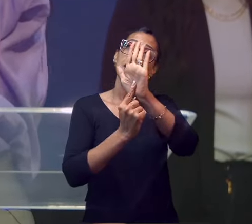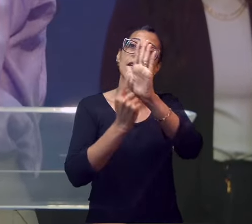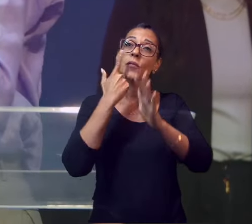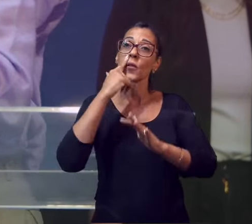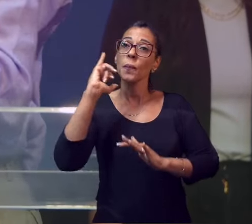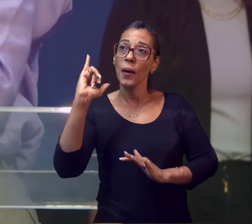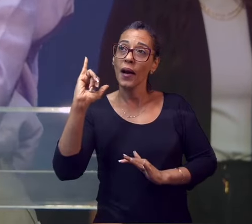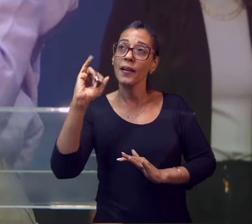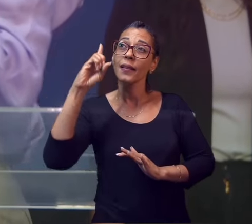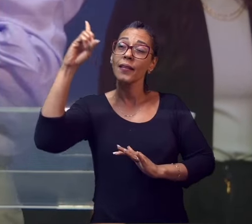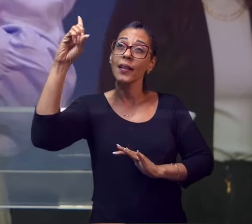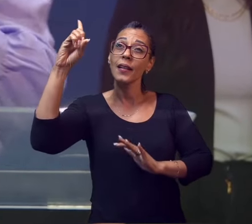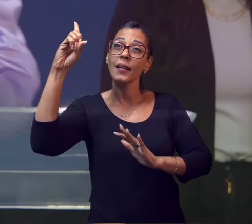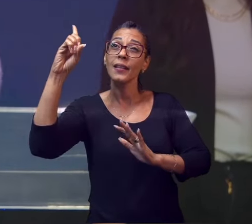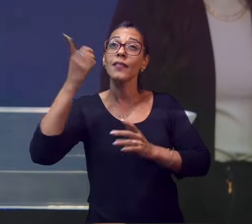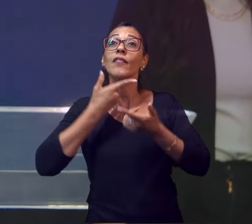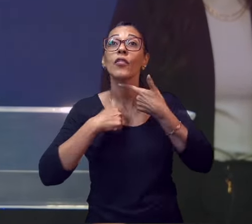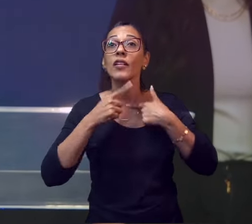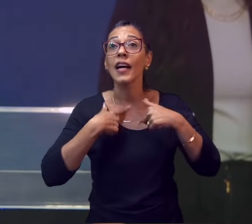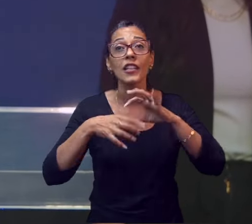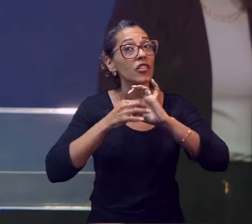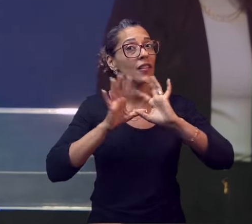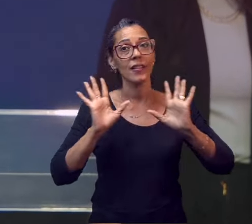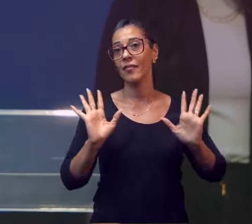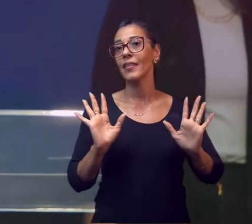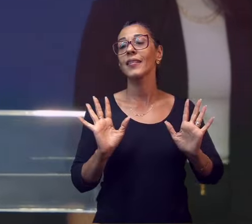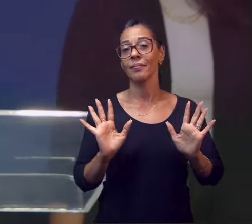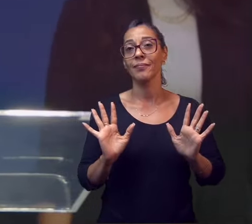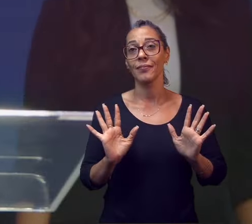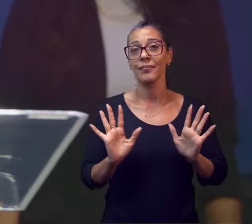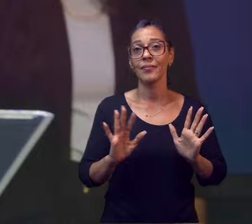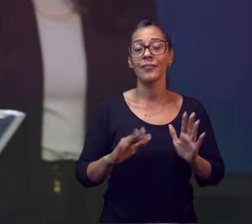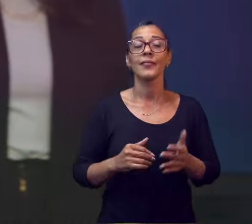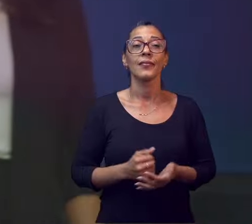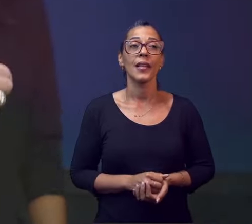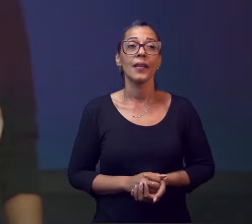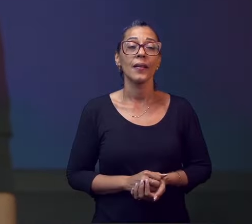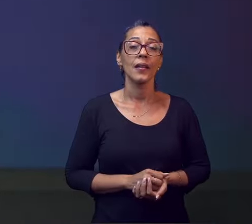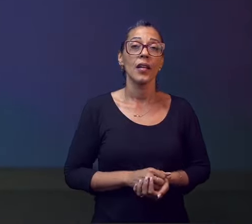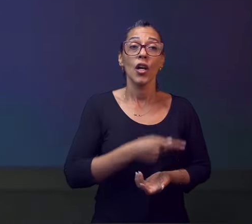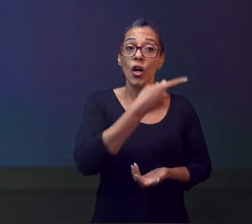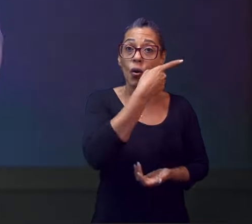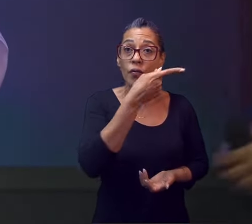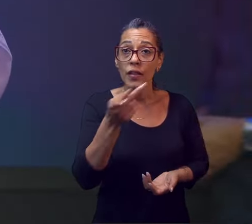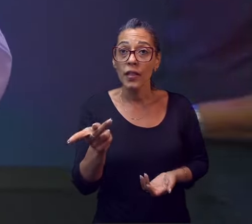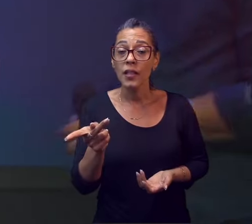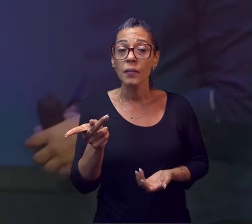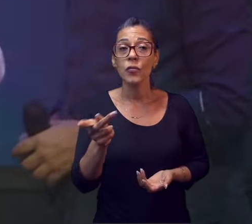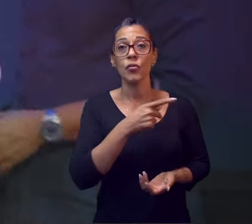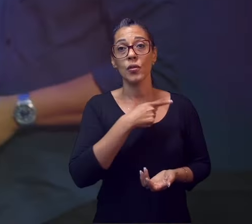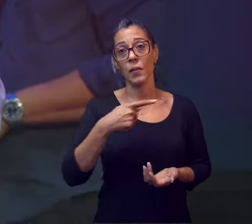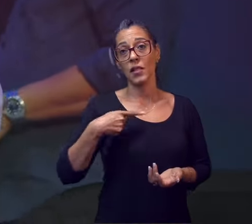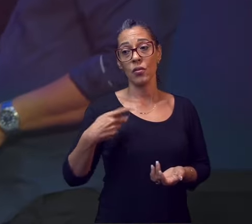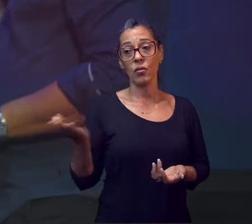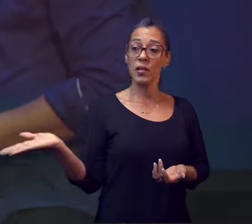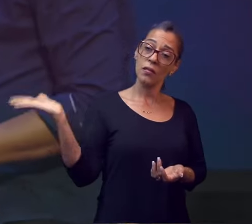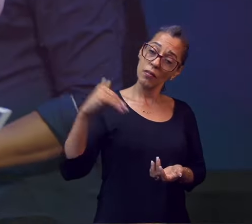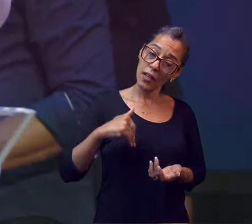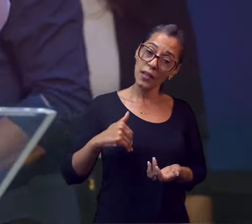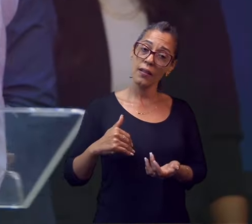todos os pastores que estão aqui para virem até a arca queria que os irmãos estendessem as